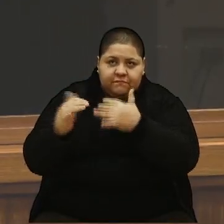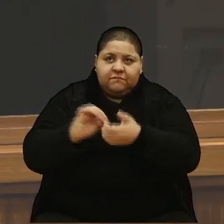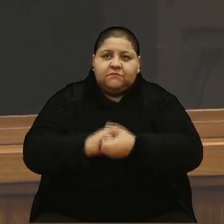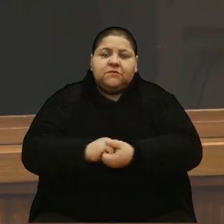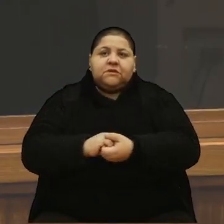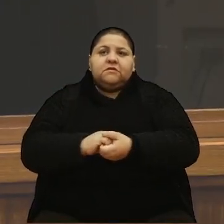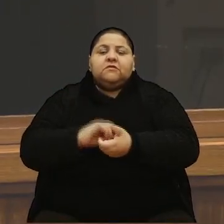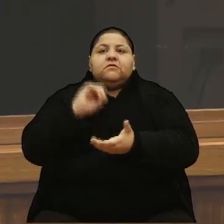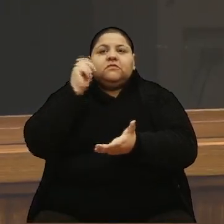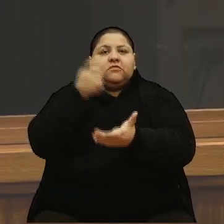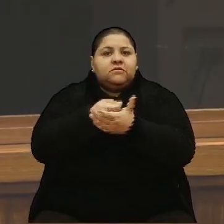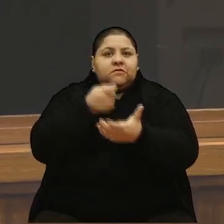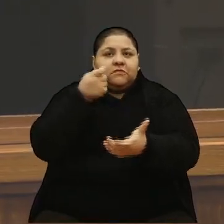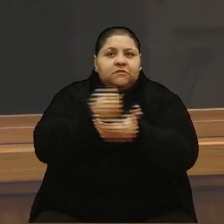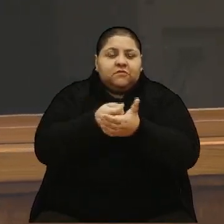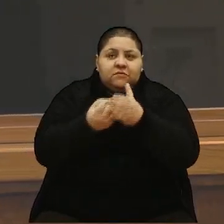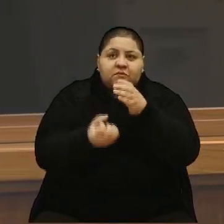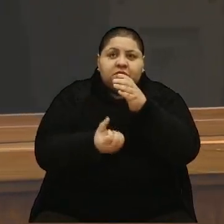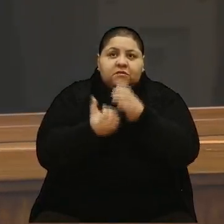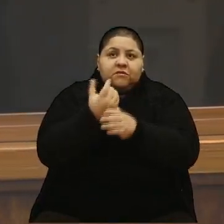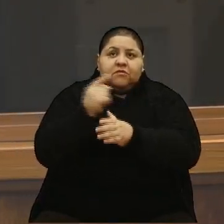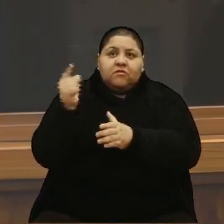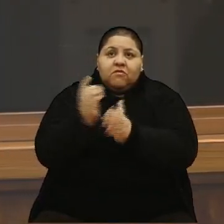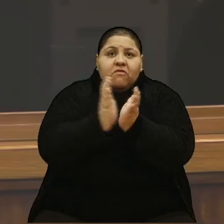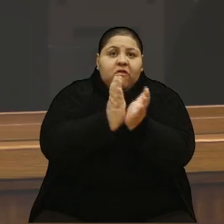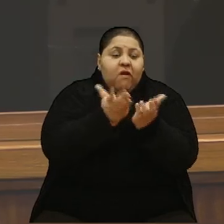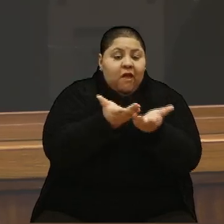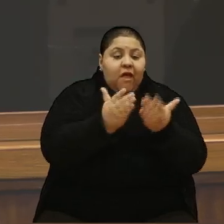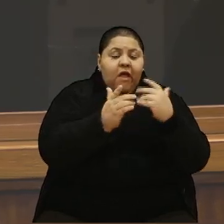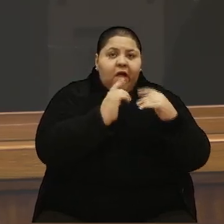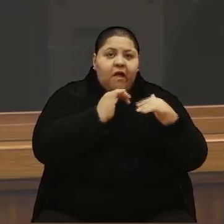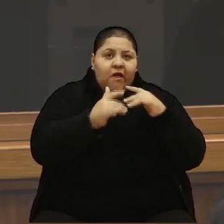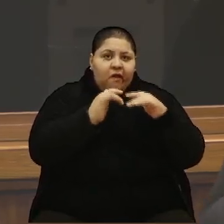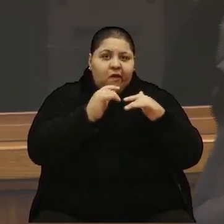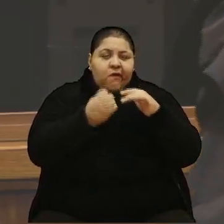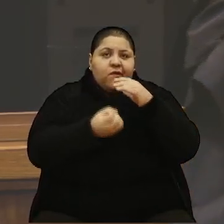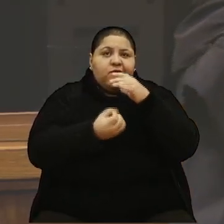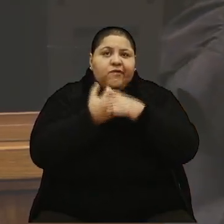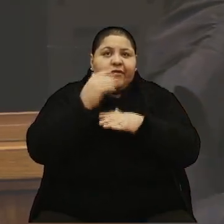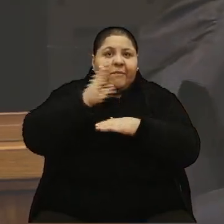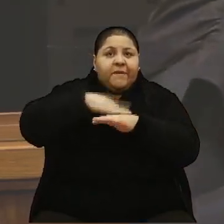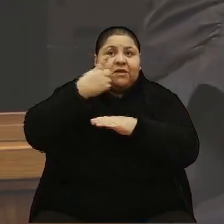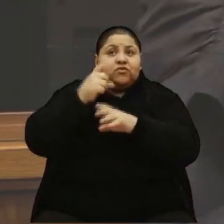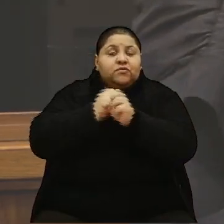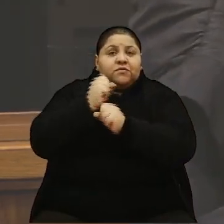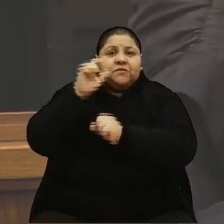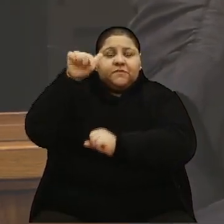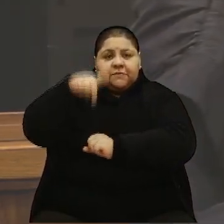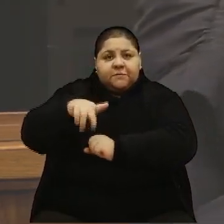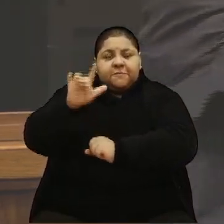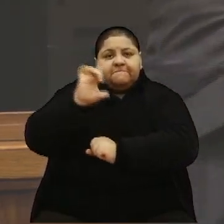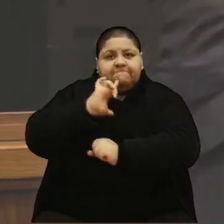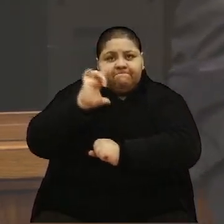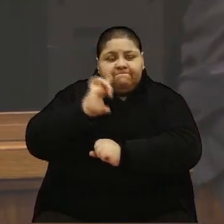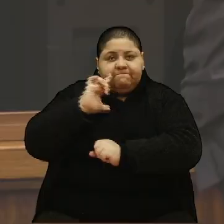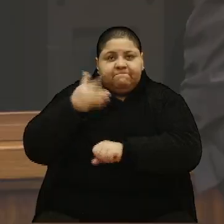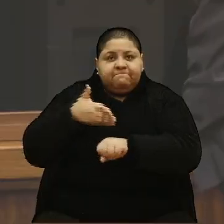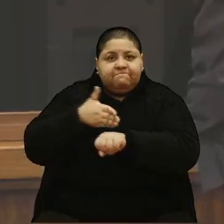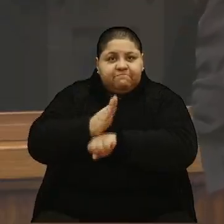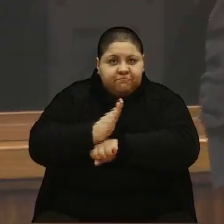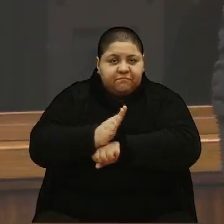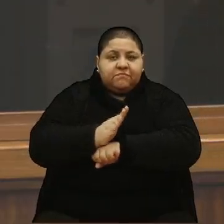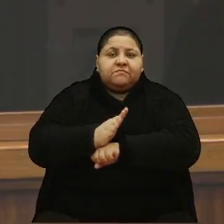na luta pela implantação. É um fórum de movimentos que foi constituído há mais de um ano aqui, que tem a